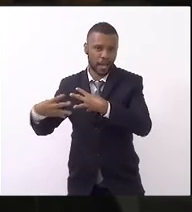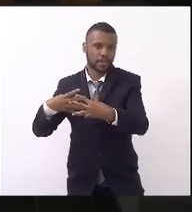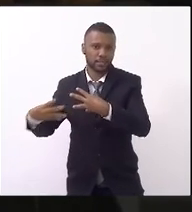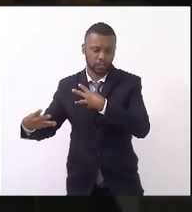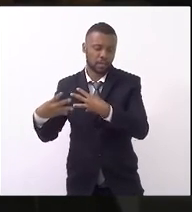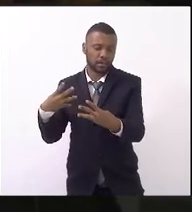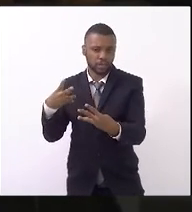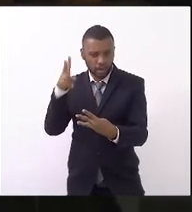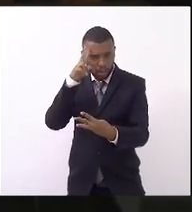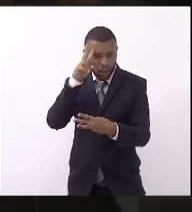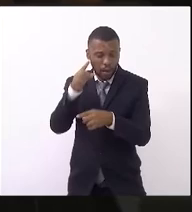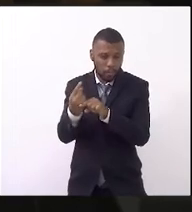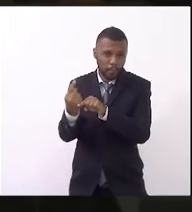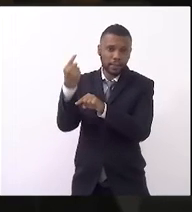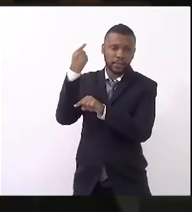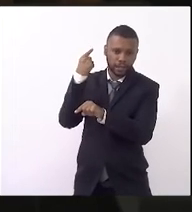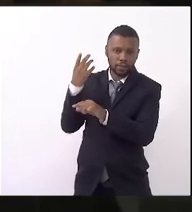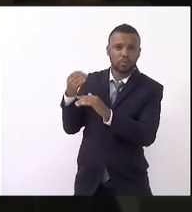que fiz,